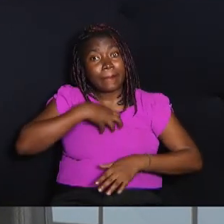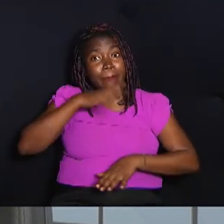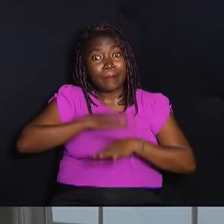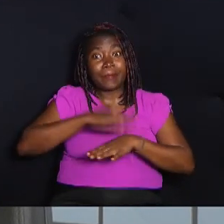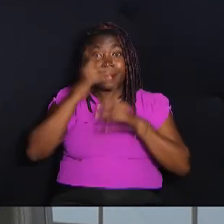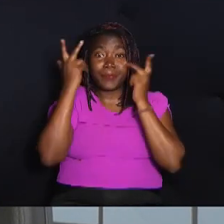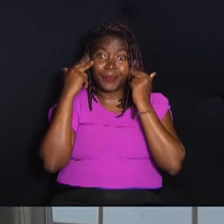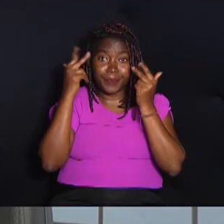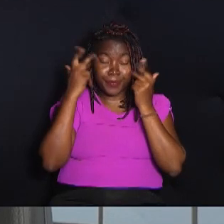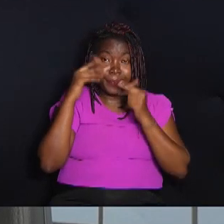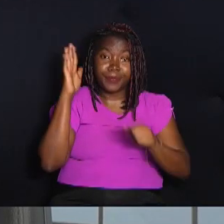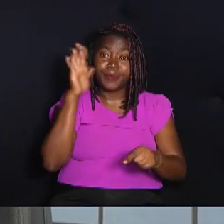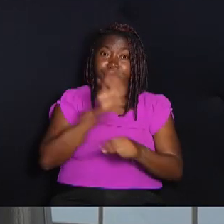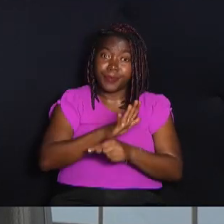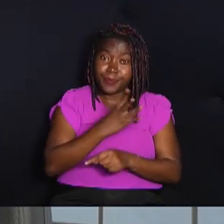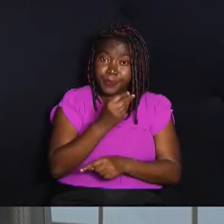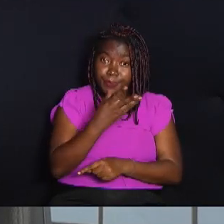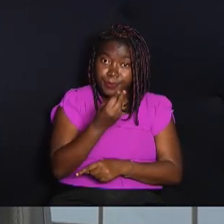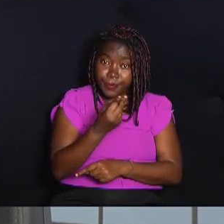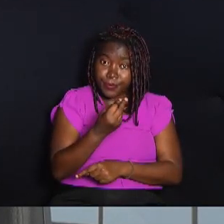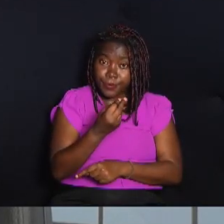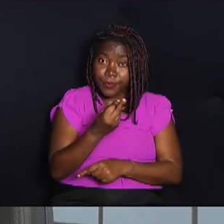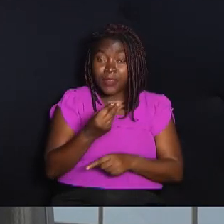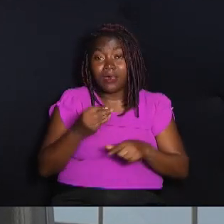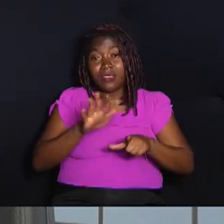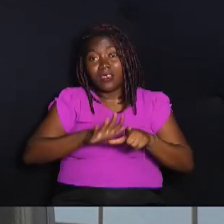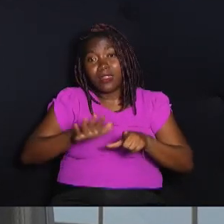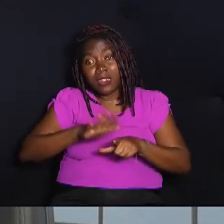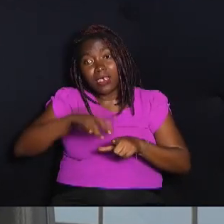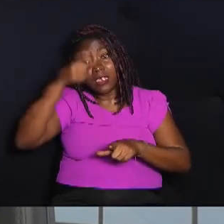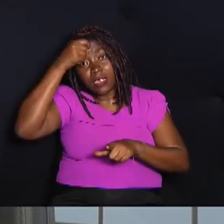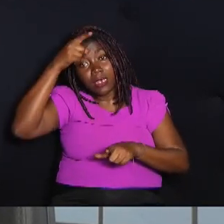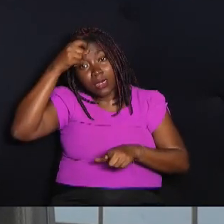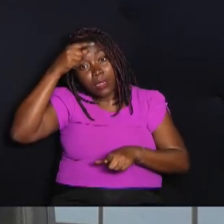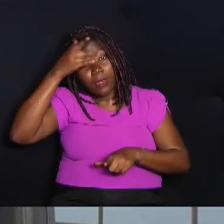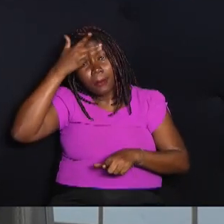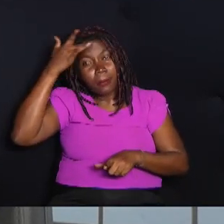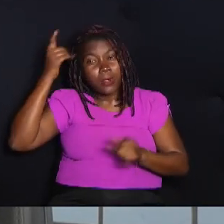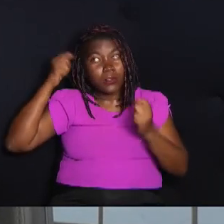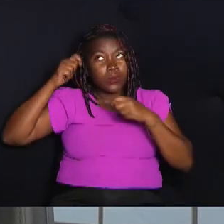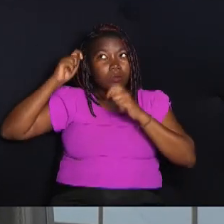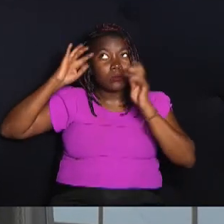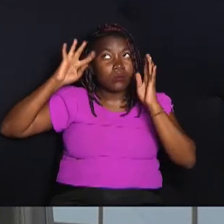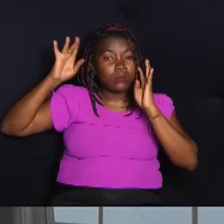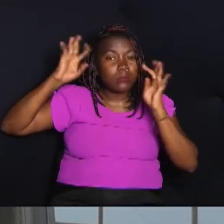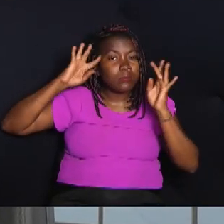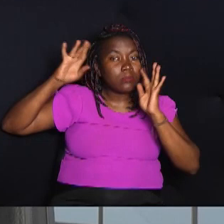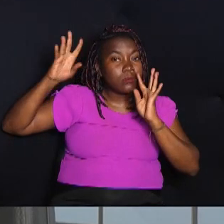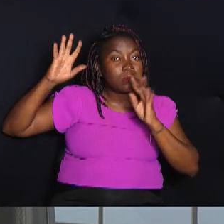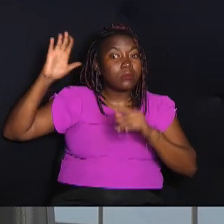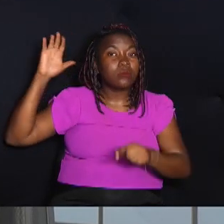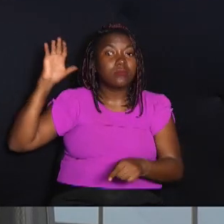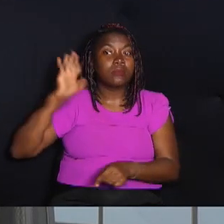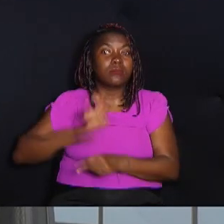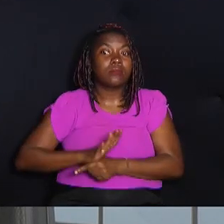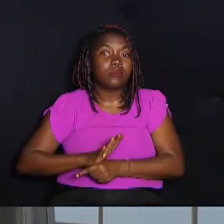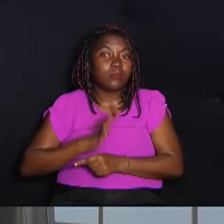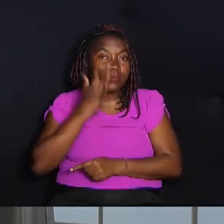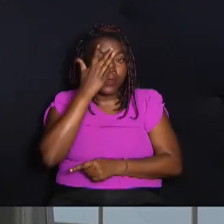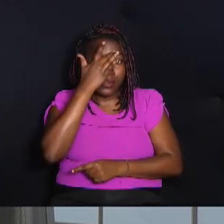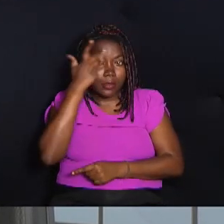natural, isso ajudaria muito. Ambientes com cultura, que a pessoa pudesse refletir. Então, isso ajuda a pessoa a